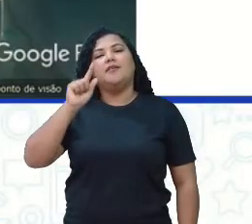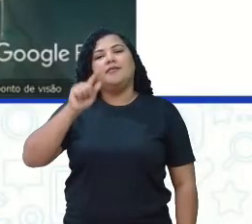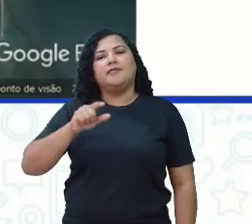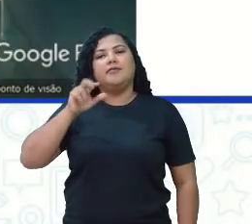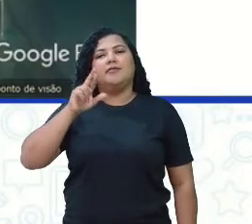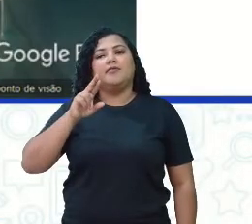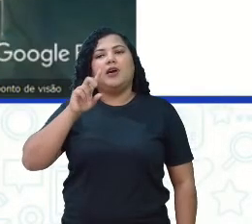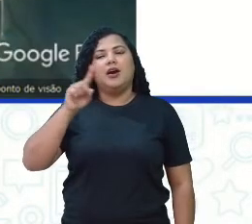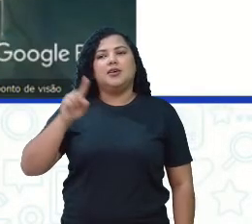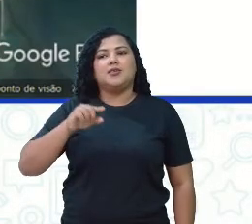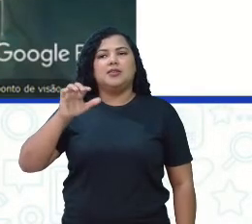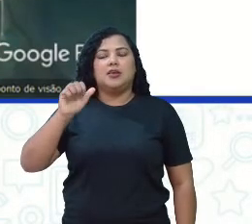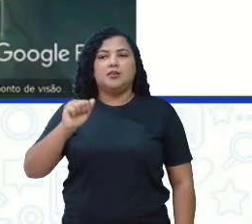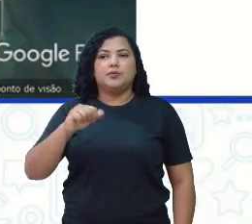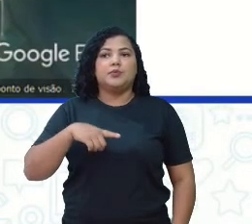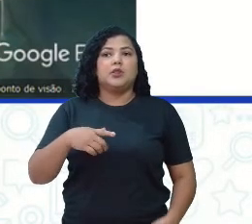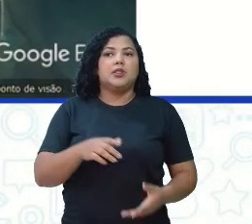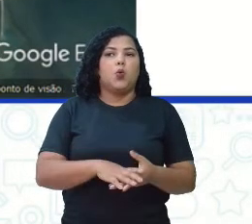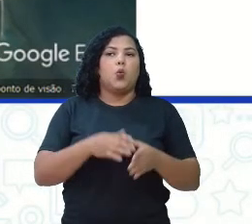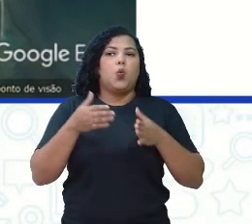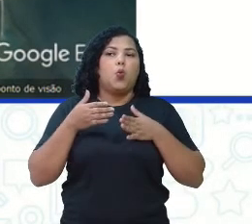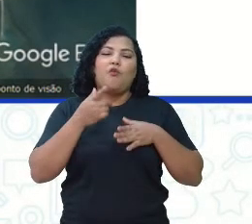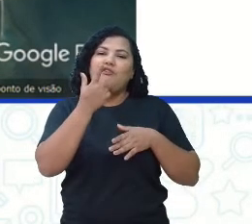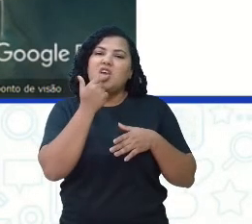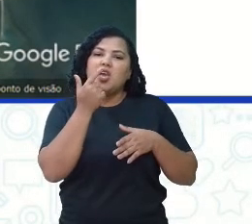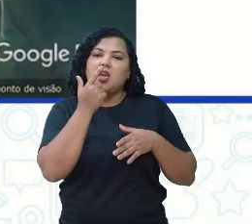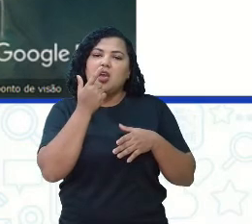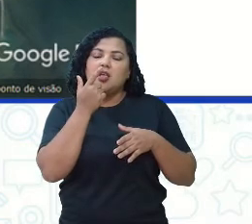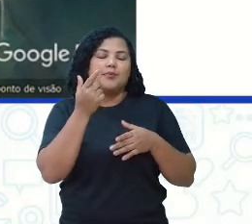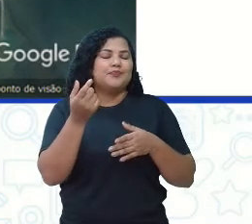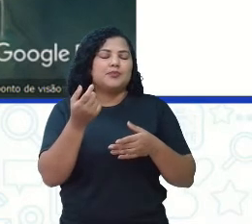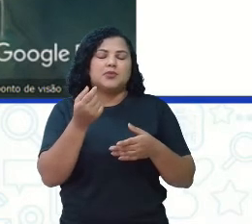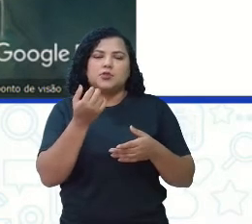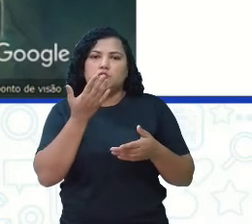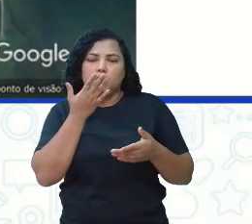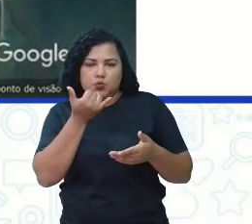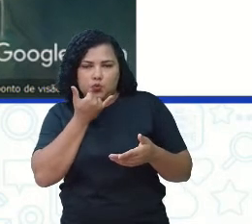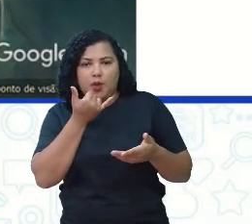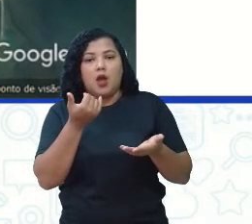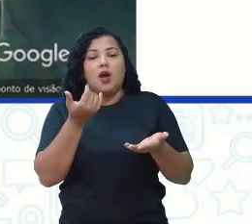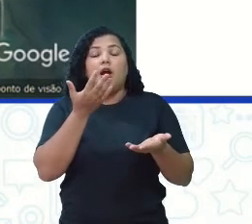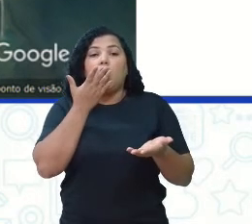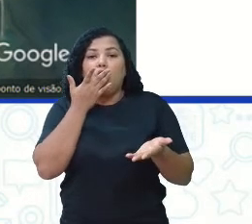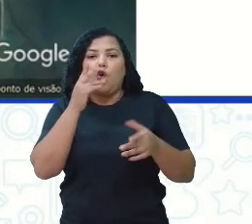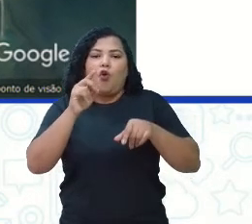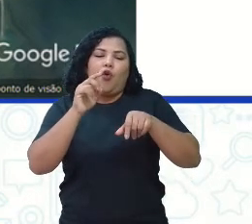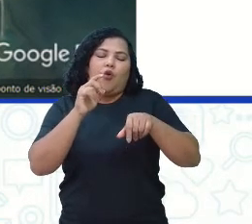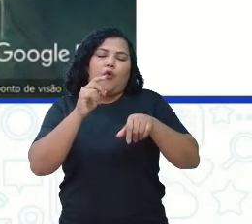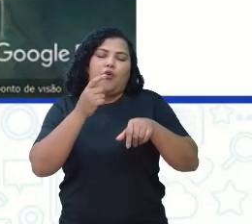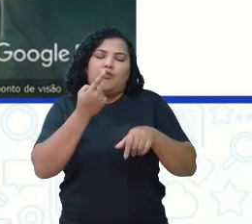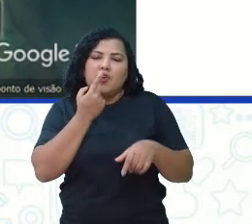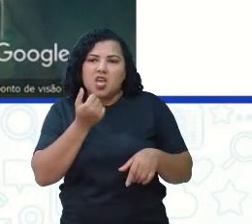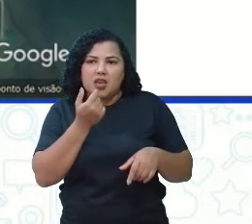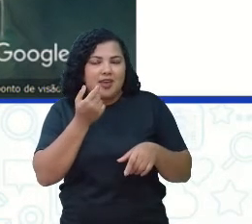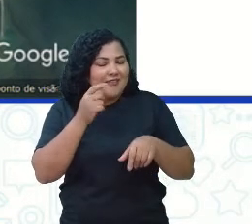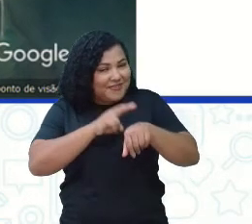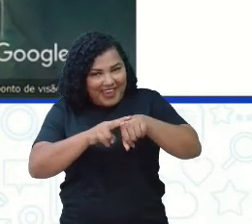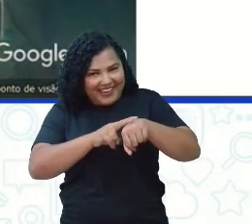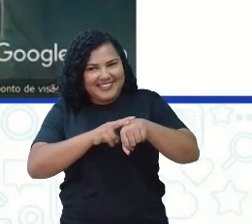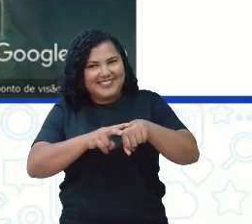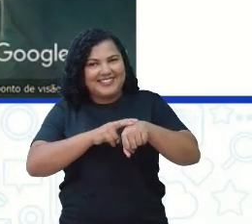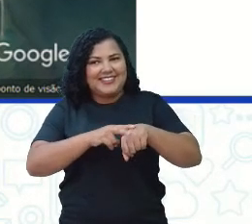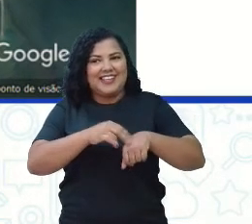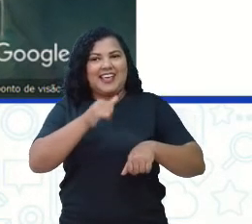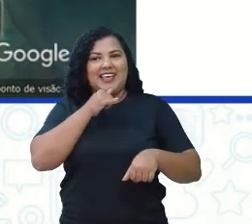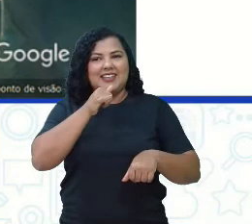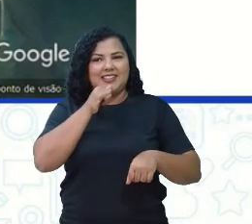tem o mesmo caminho até a Praça do Entroncamento, depois ela sobe, tem mais uma estação antes do Zumbi, que eu não consegui localizar, tá? Mas a gente tem aqui,